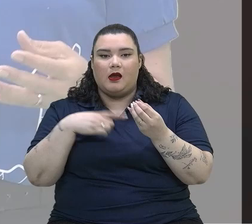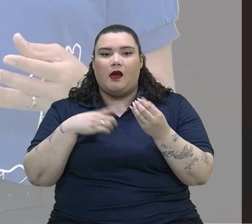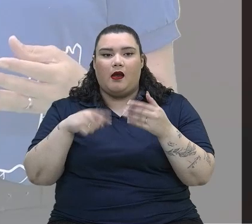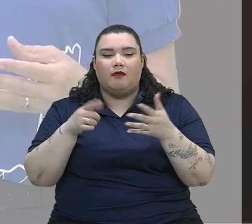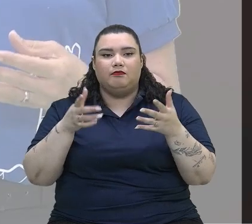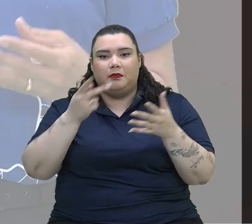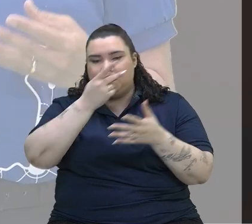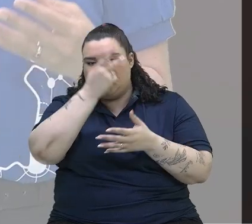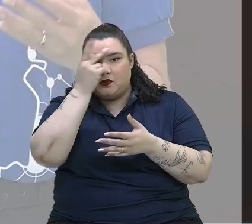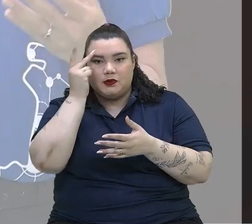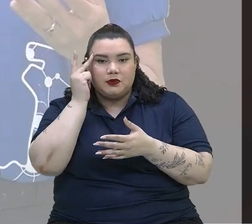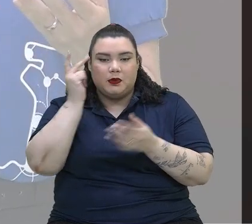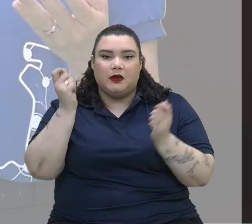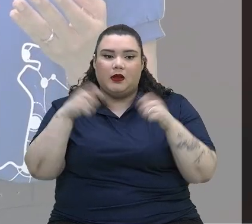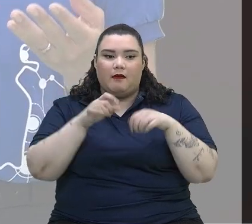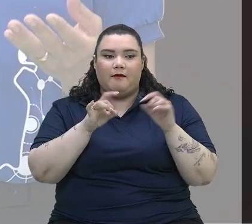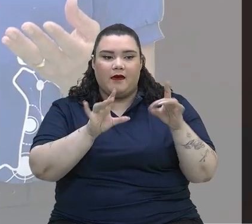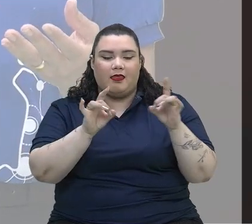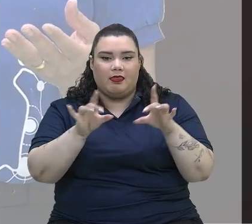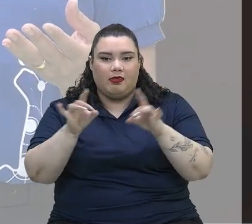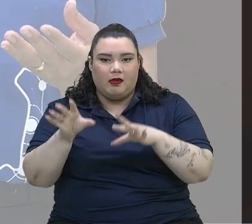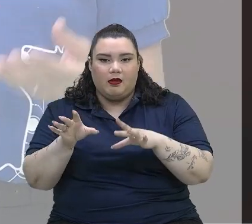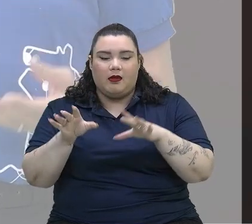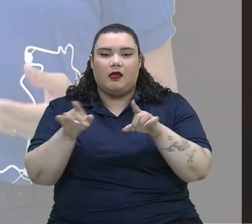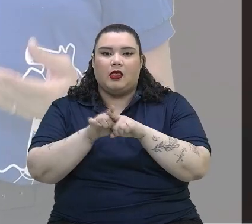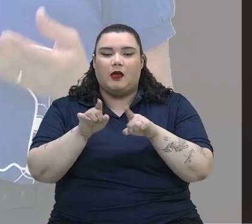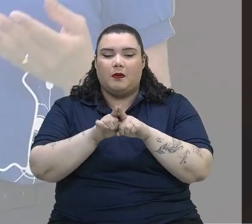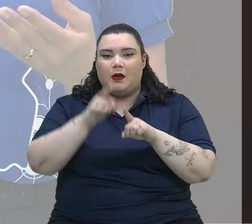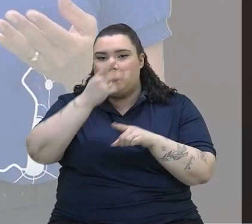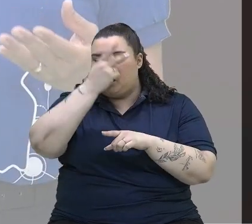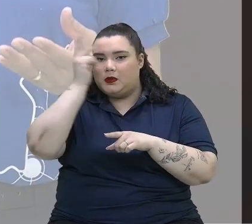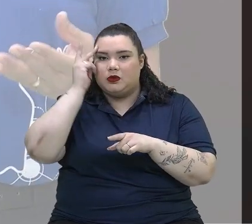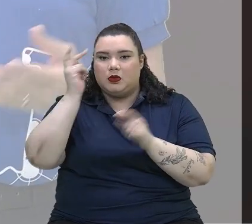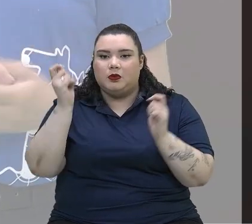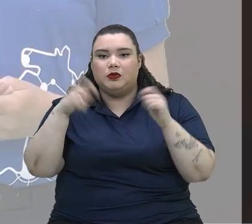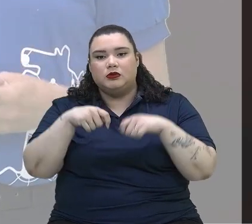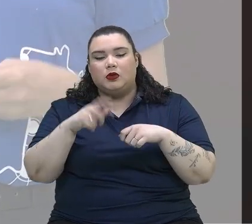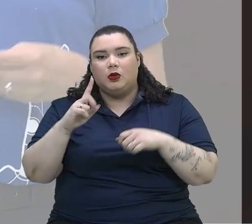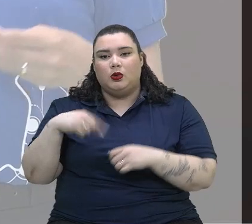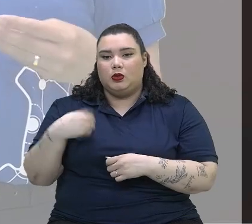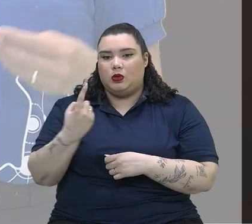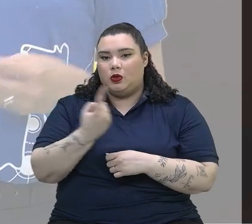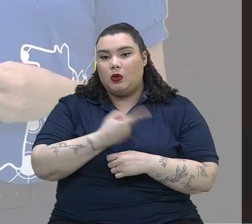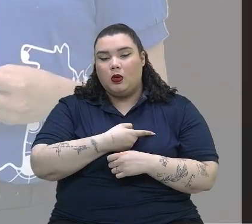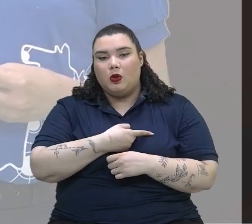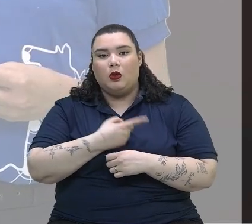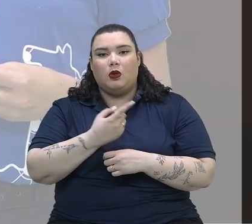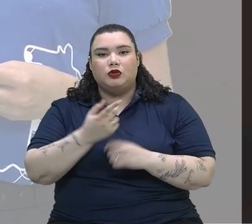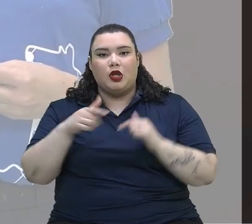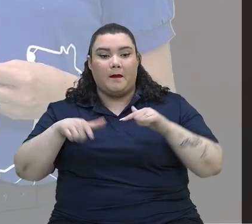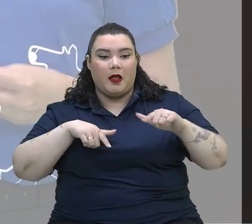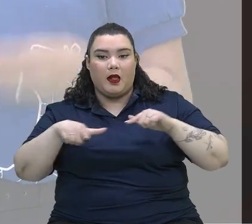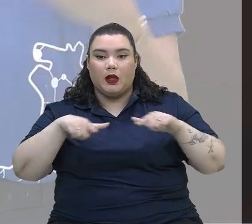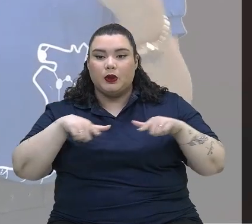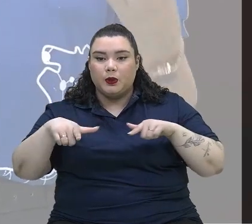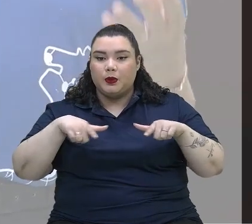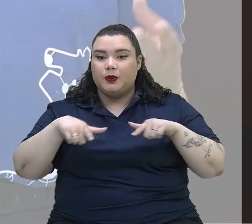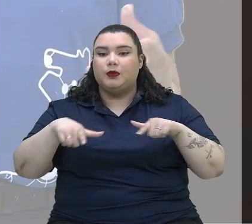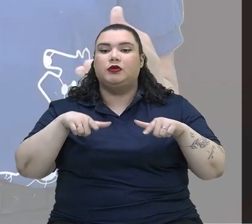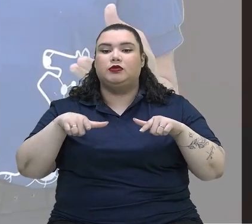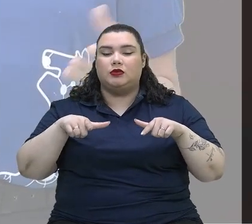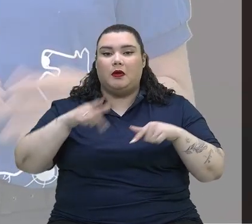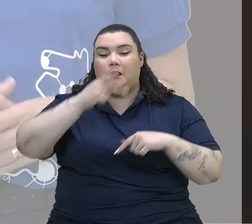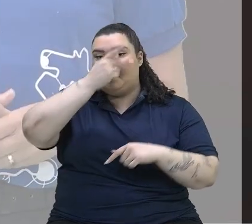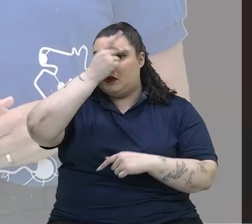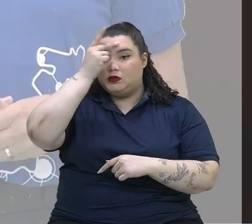entreter, para vender algo, para que nós, para que os trabalhadores, para que